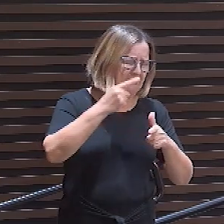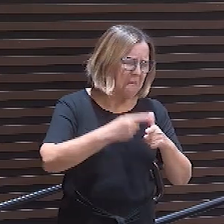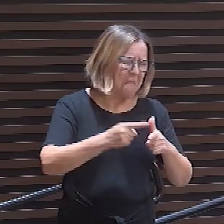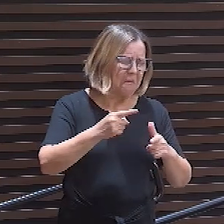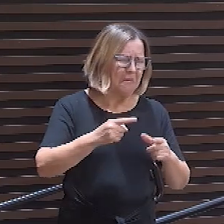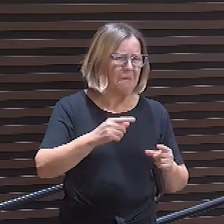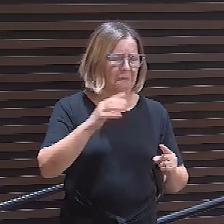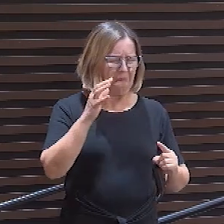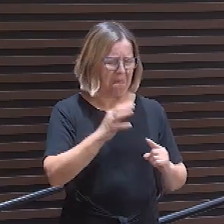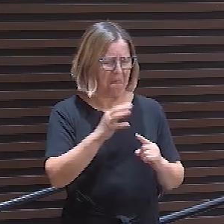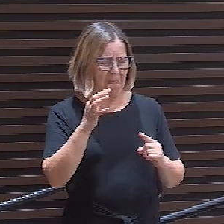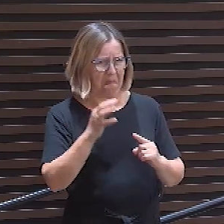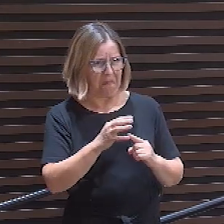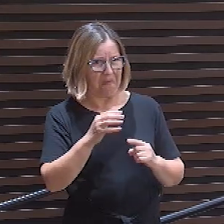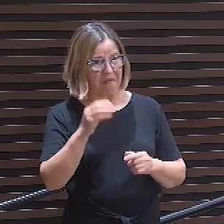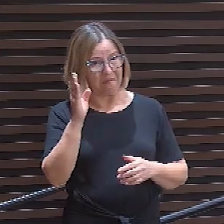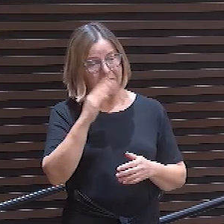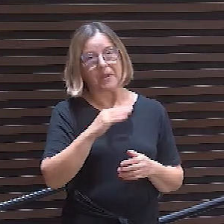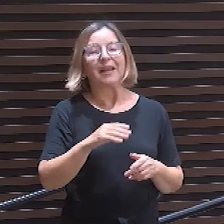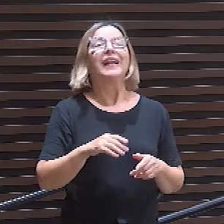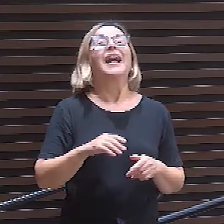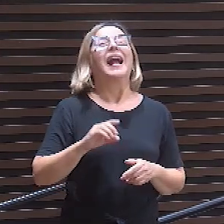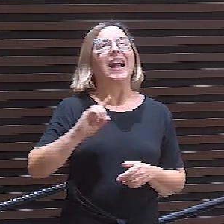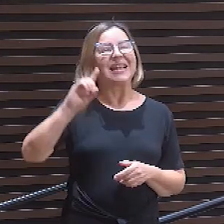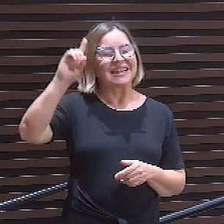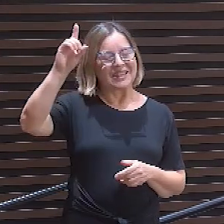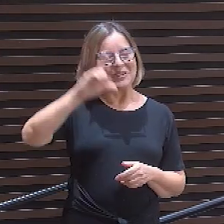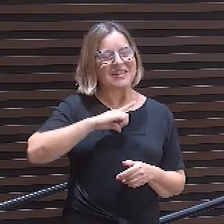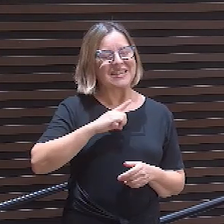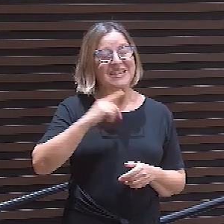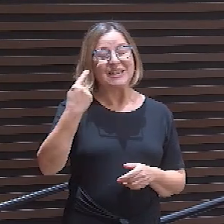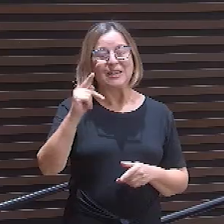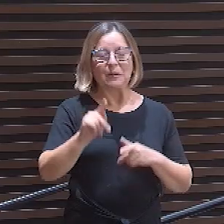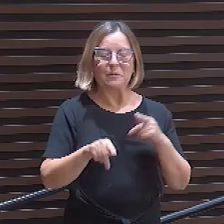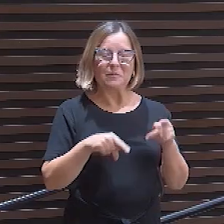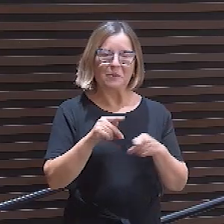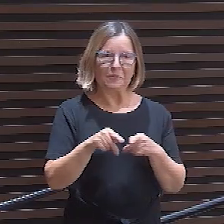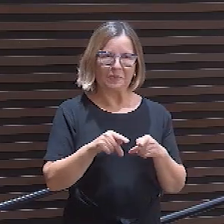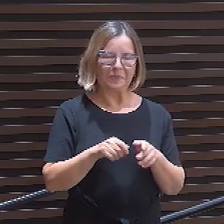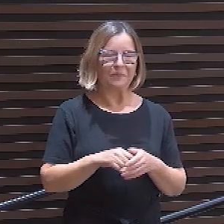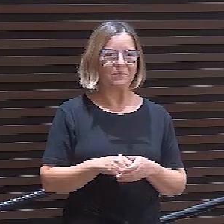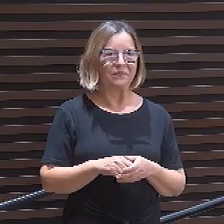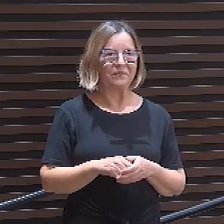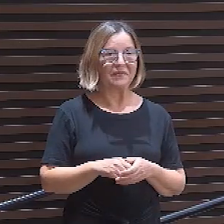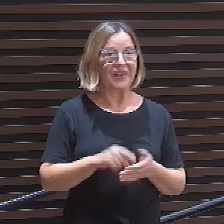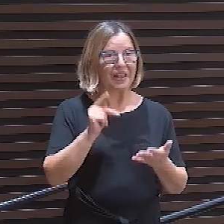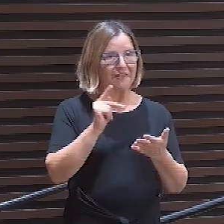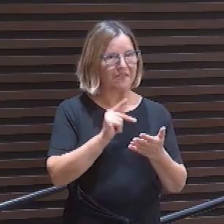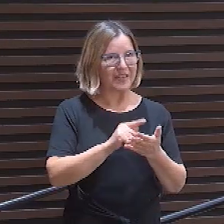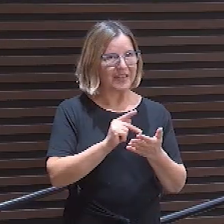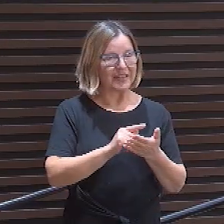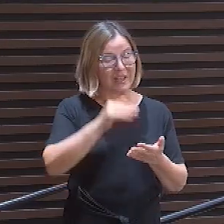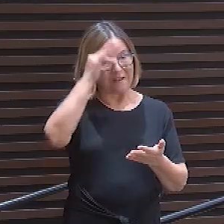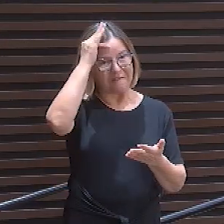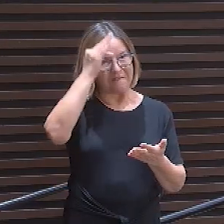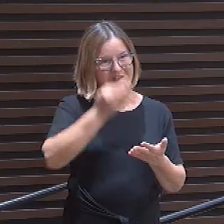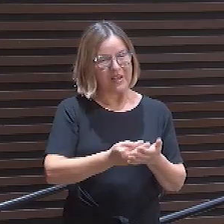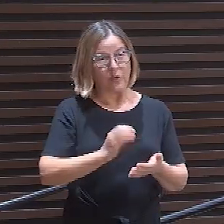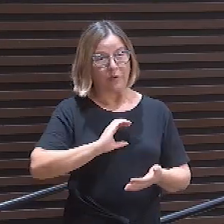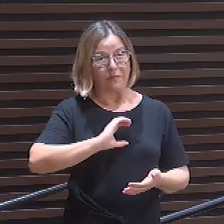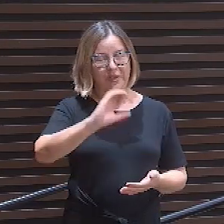vai ter os seus. Pink ainda nos diz que a verdadeira fé é uma